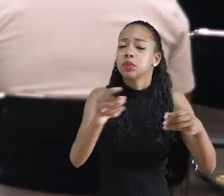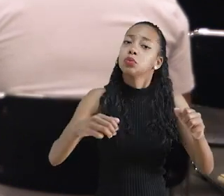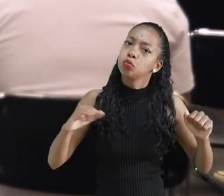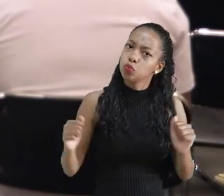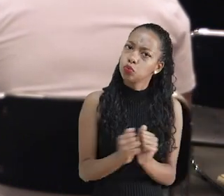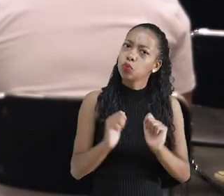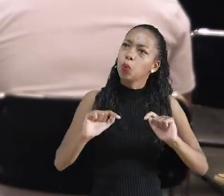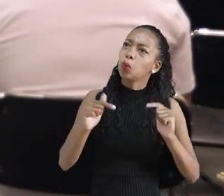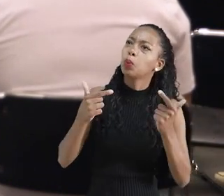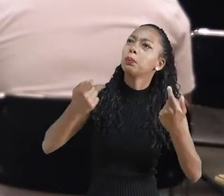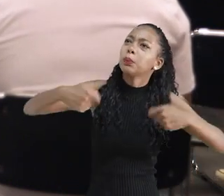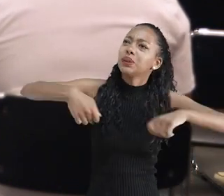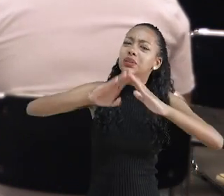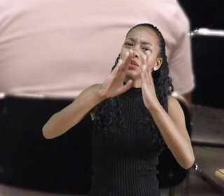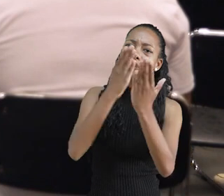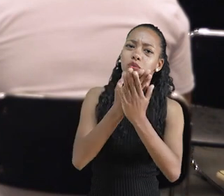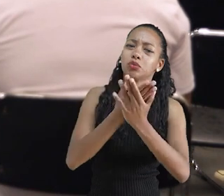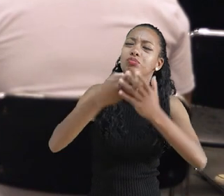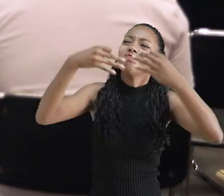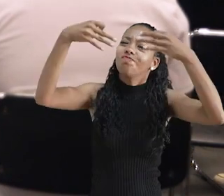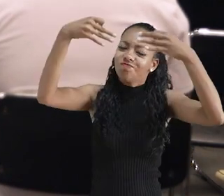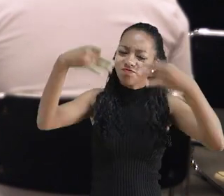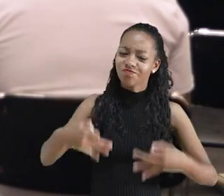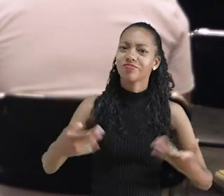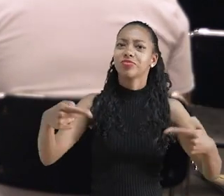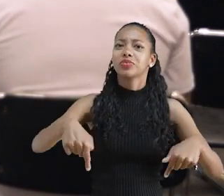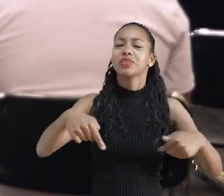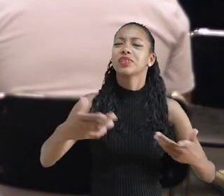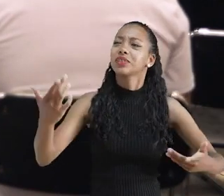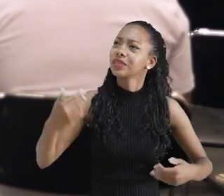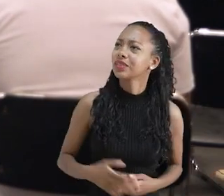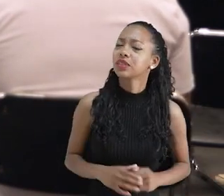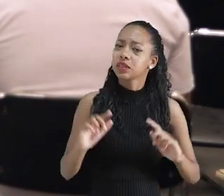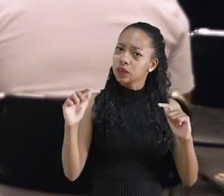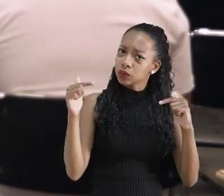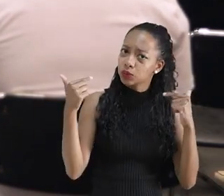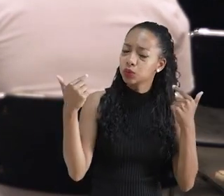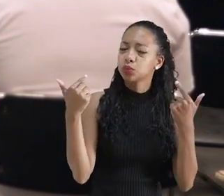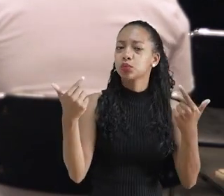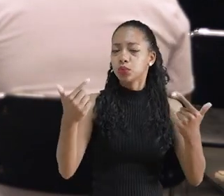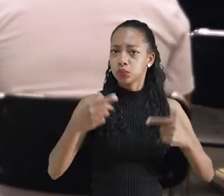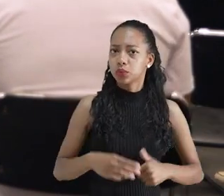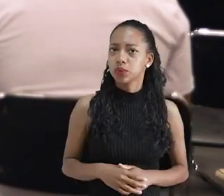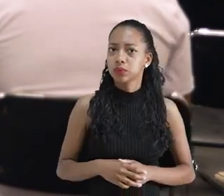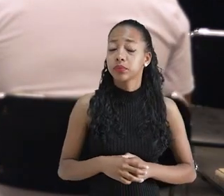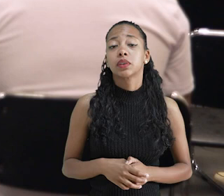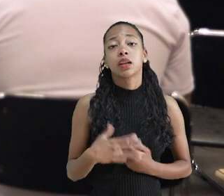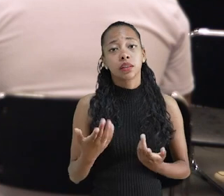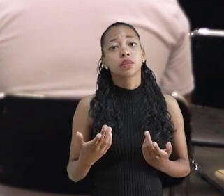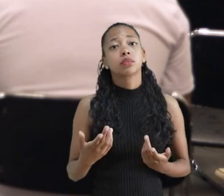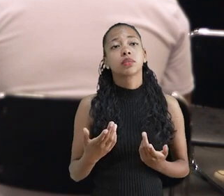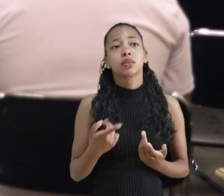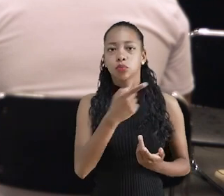alunos um local fixo pra escola adequado Decente isso foi uma luta na eleição para Governador a gente